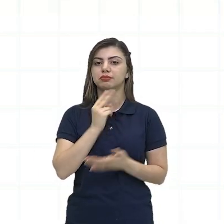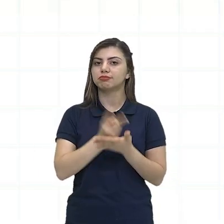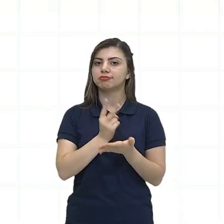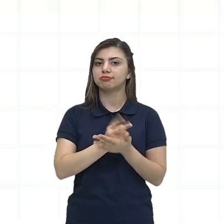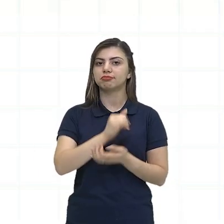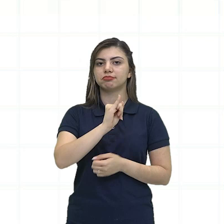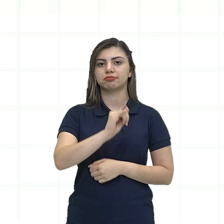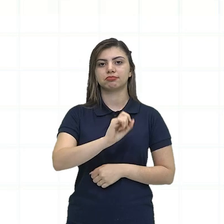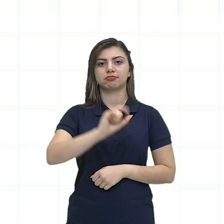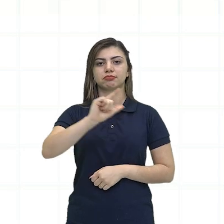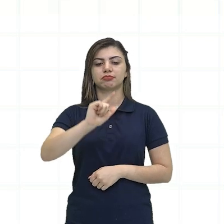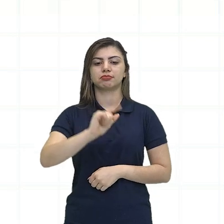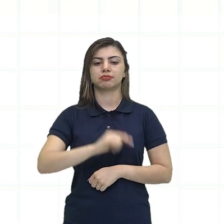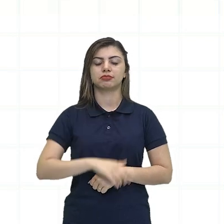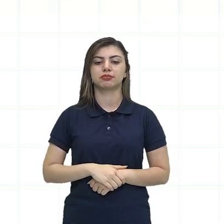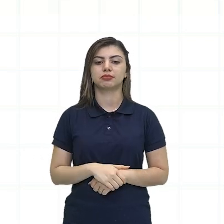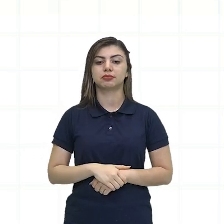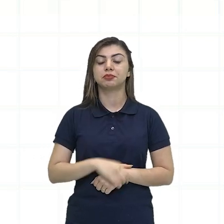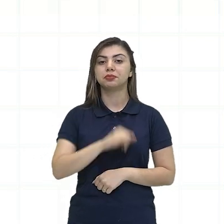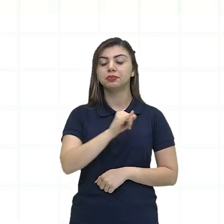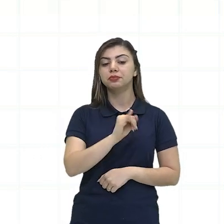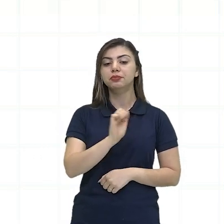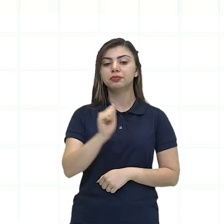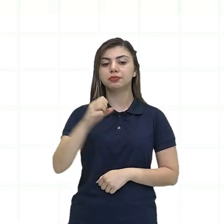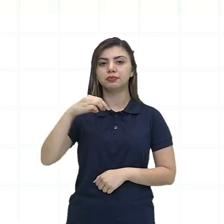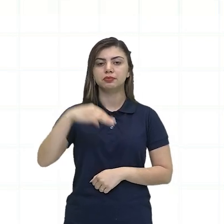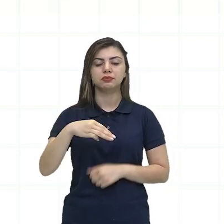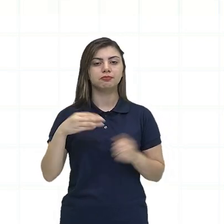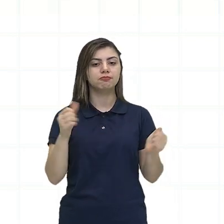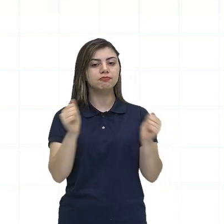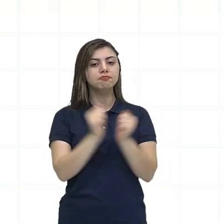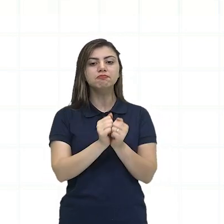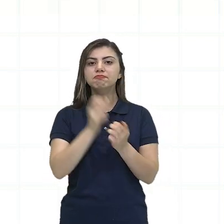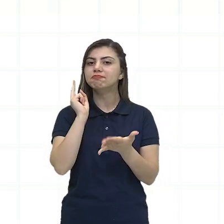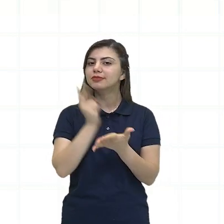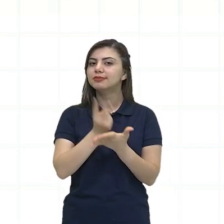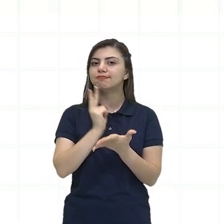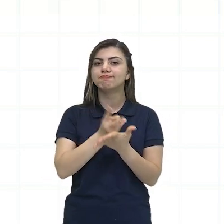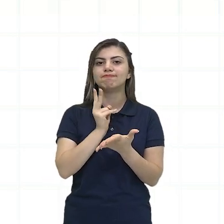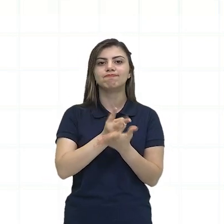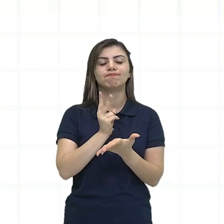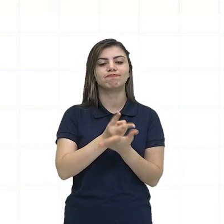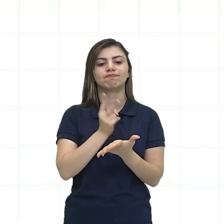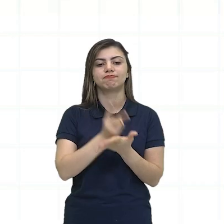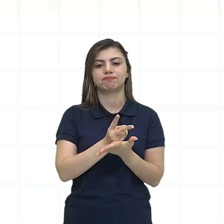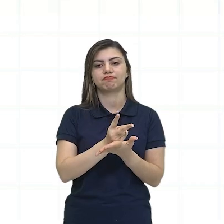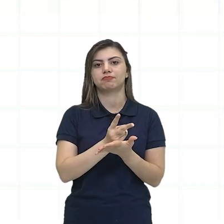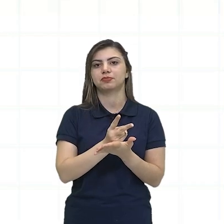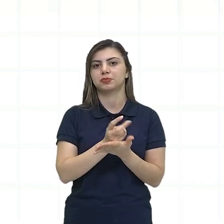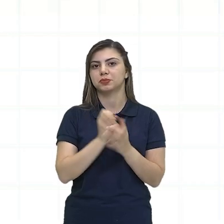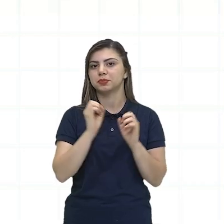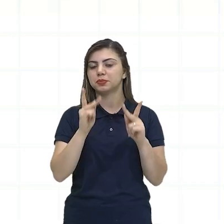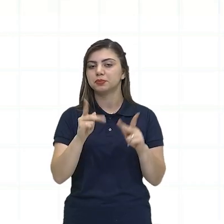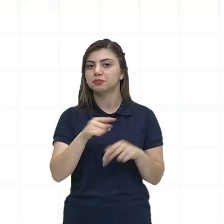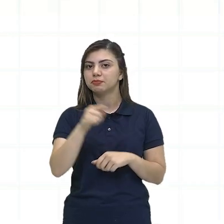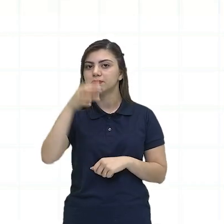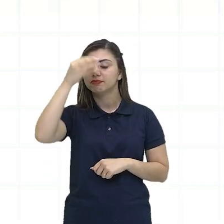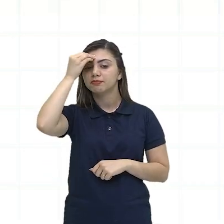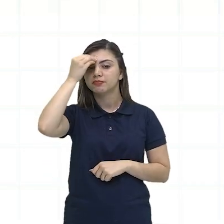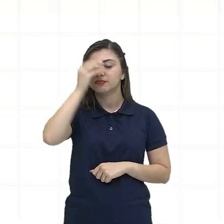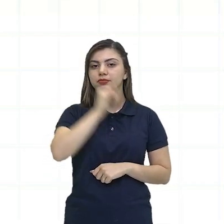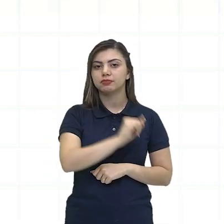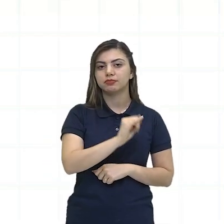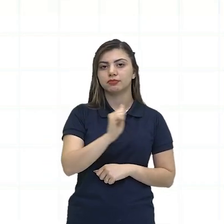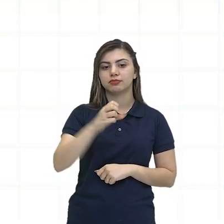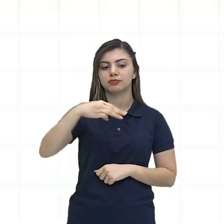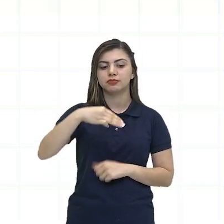bom? E aí que esse I am sempre vai acompanhar o I, tá bom? Então, só existe a conjugação